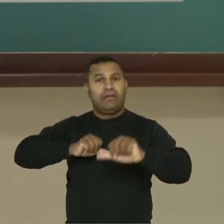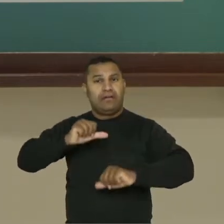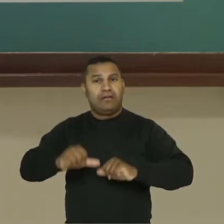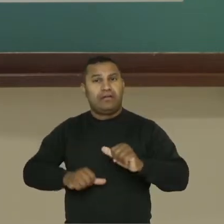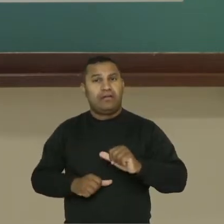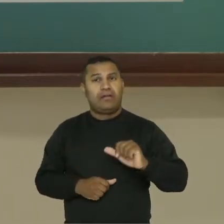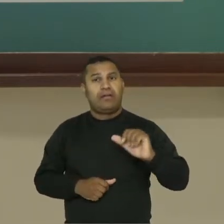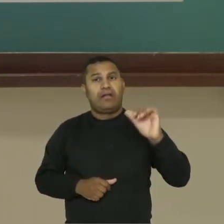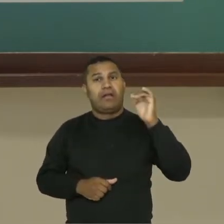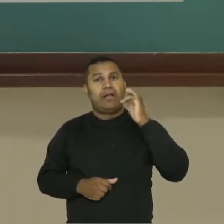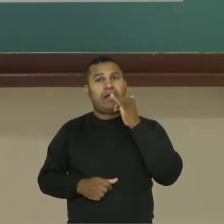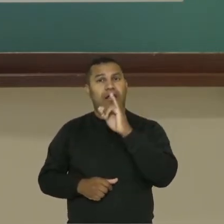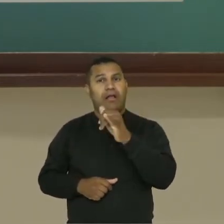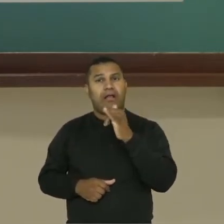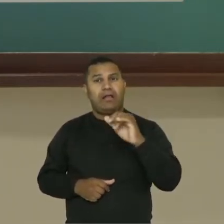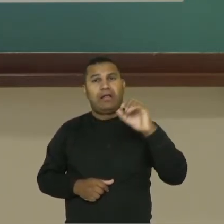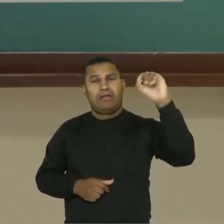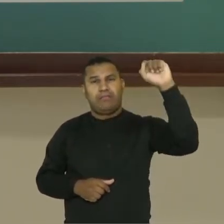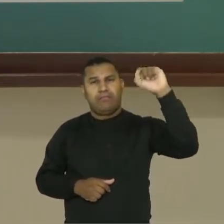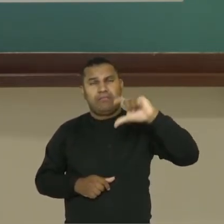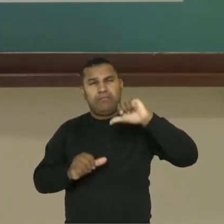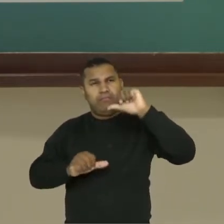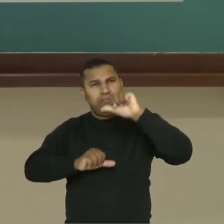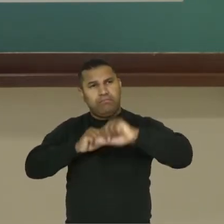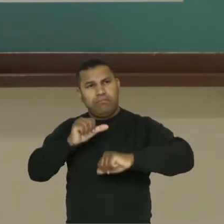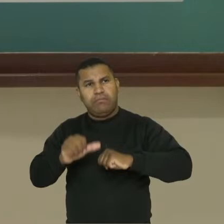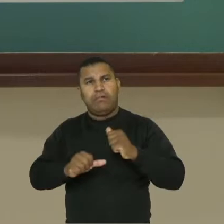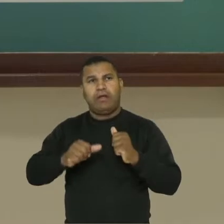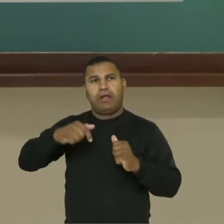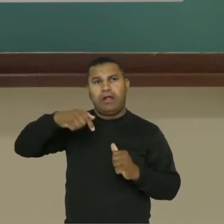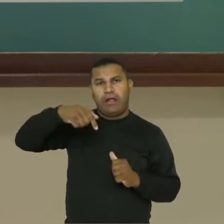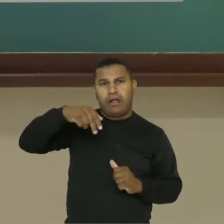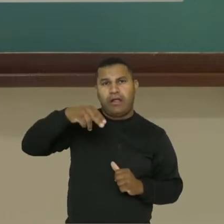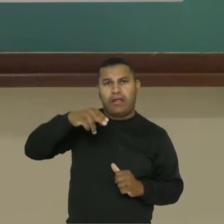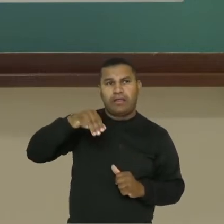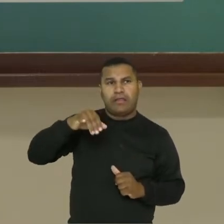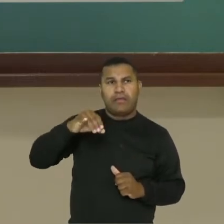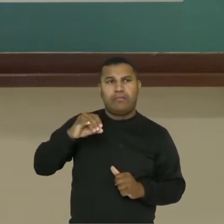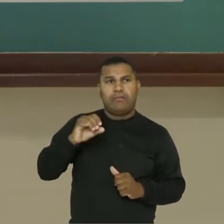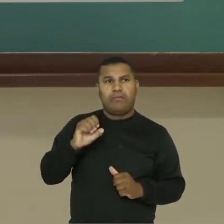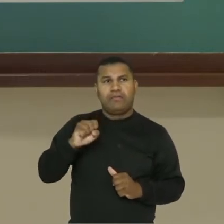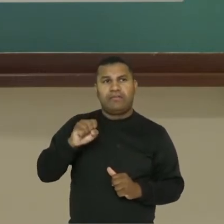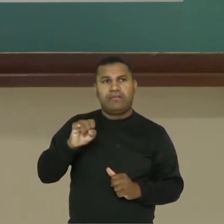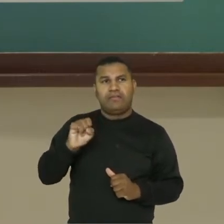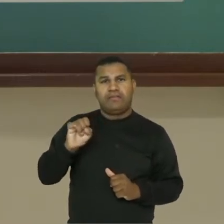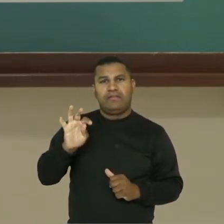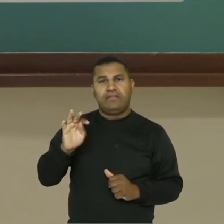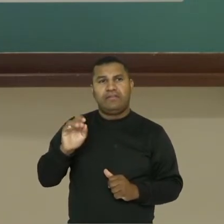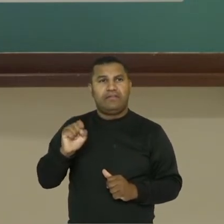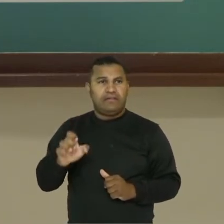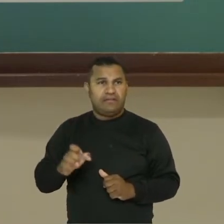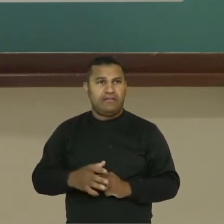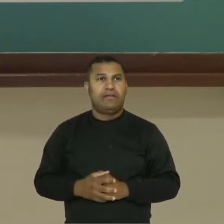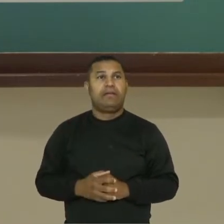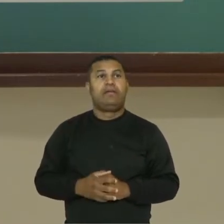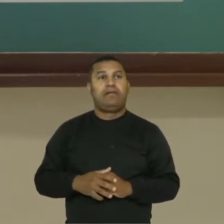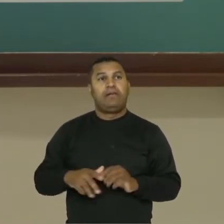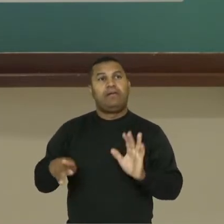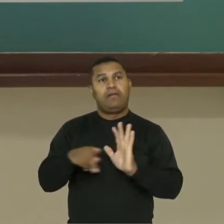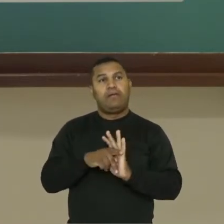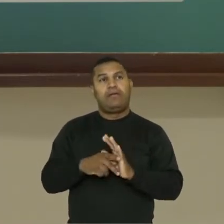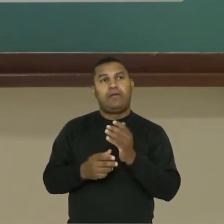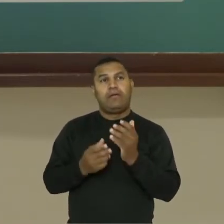quimiossíntese. Mas também esses organismos são considerados produtores, tá? E servem de alimento para os